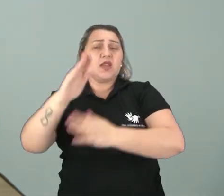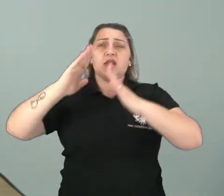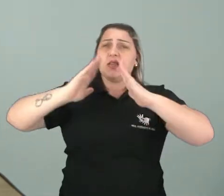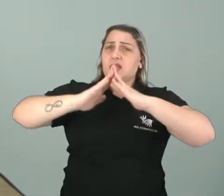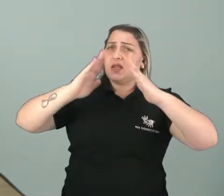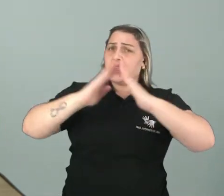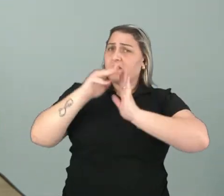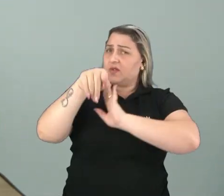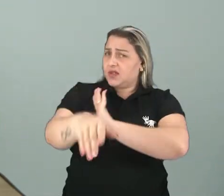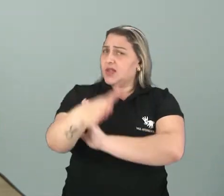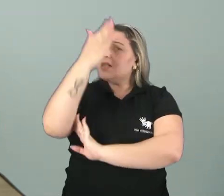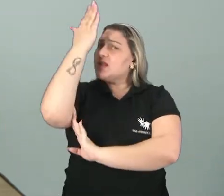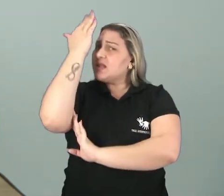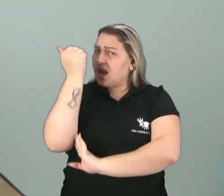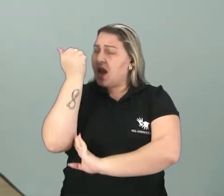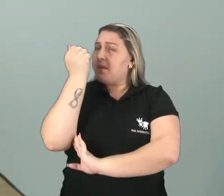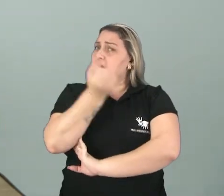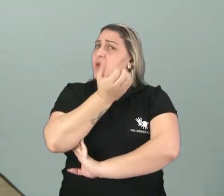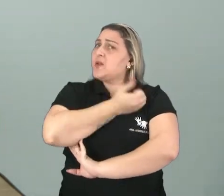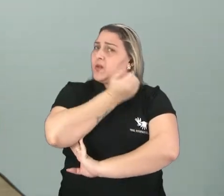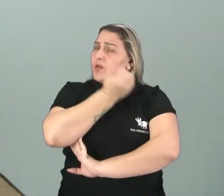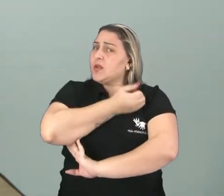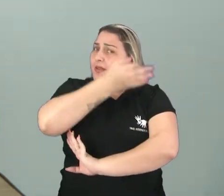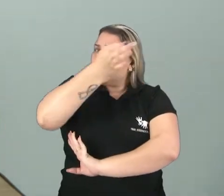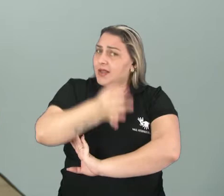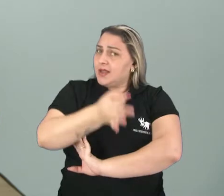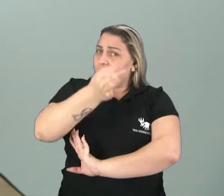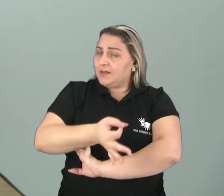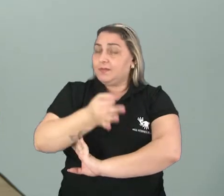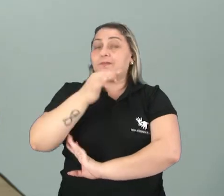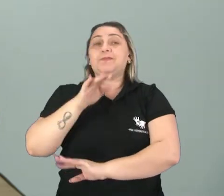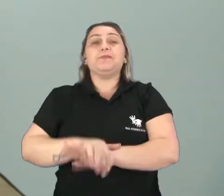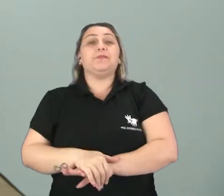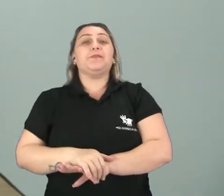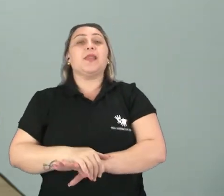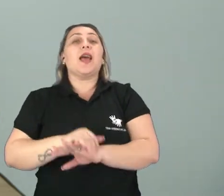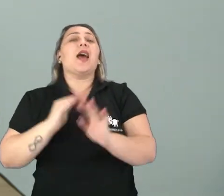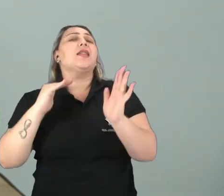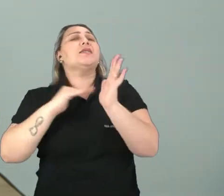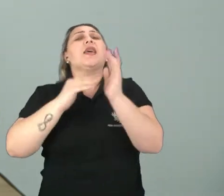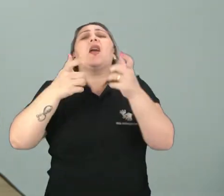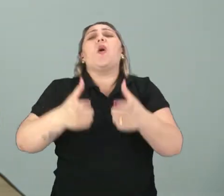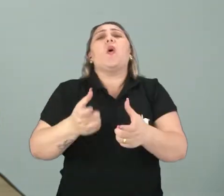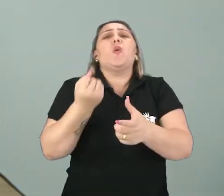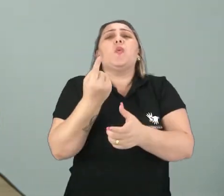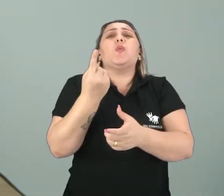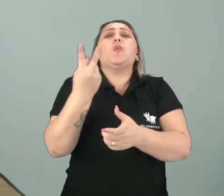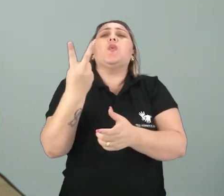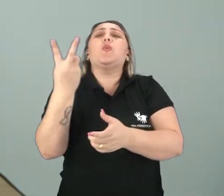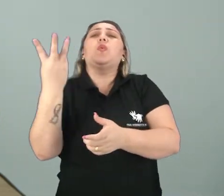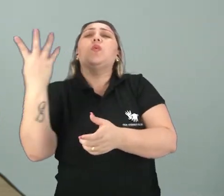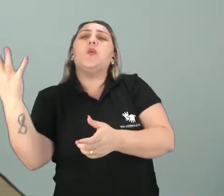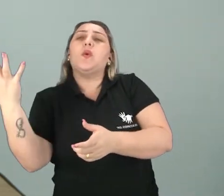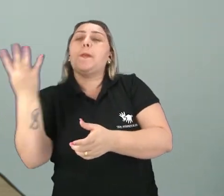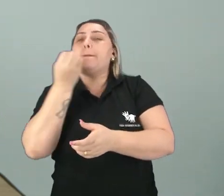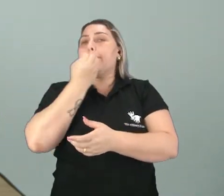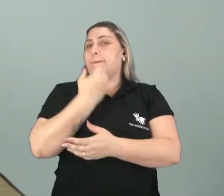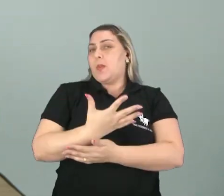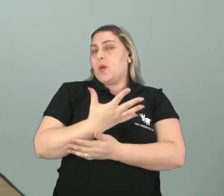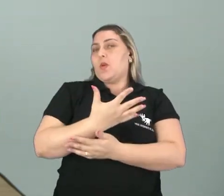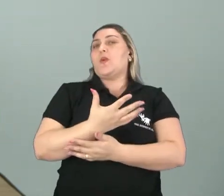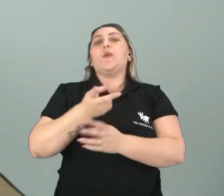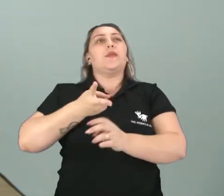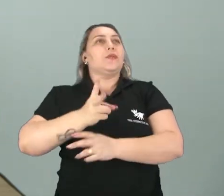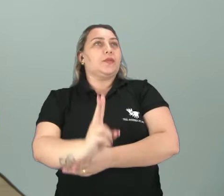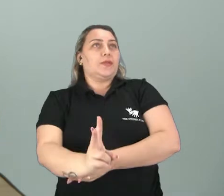de casa, você sabe identificar os números corretamente? Até onde você consegue contar? Bom,